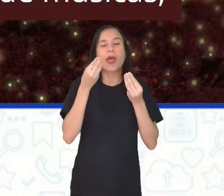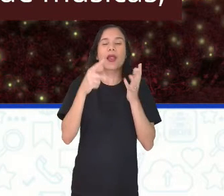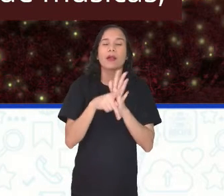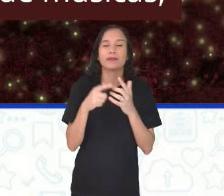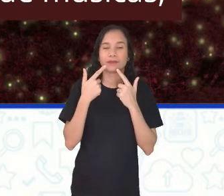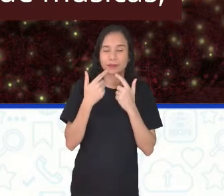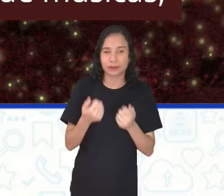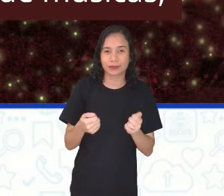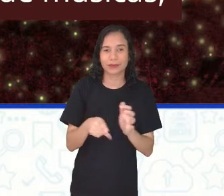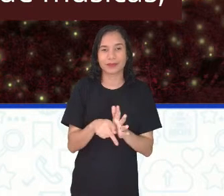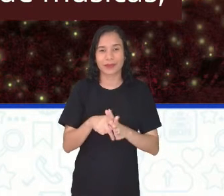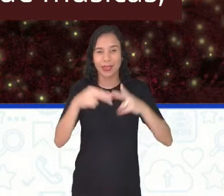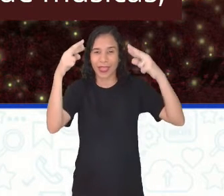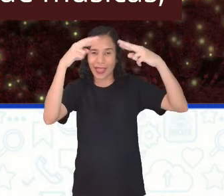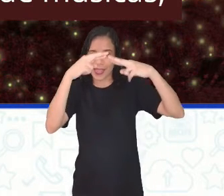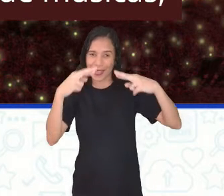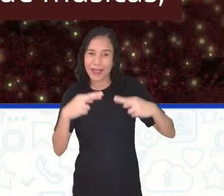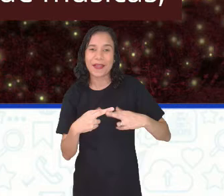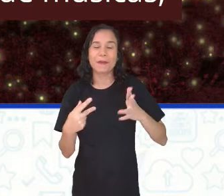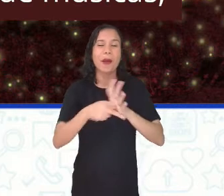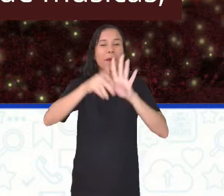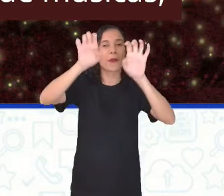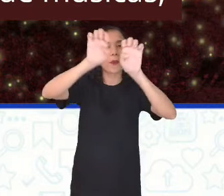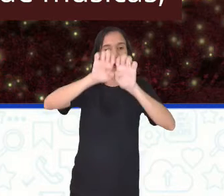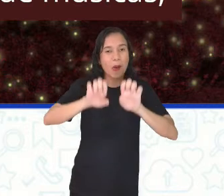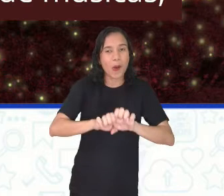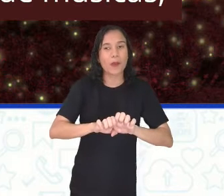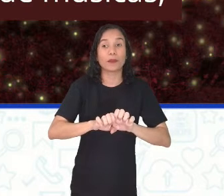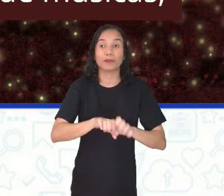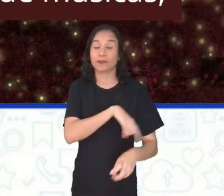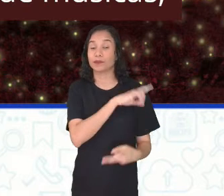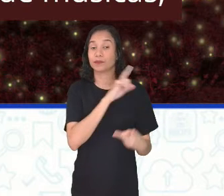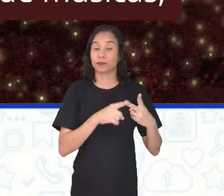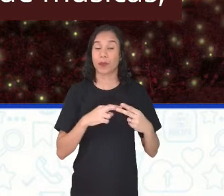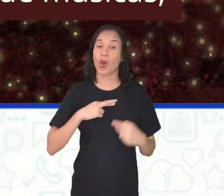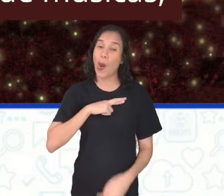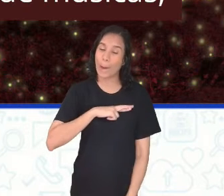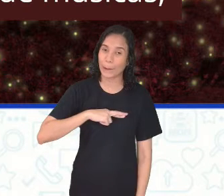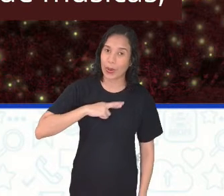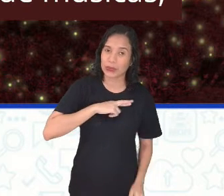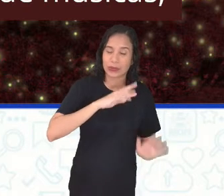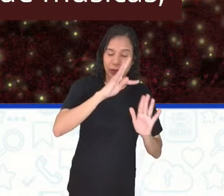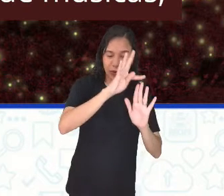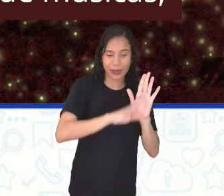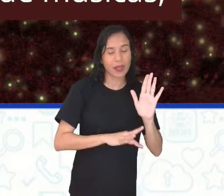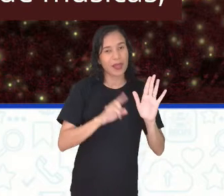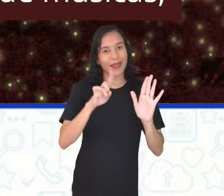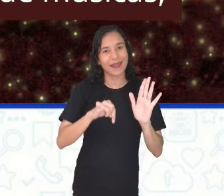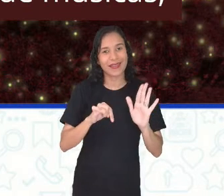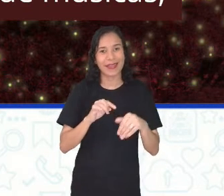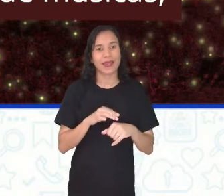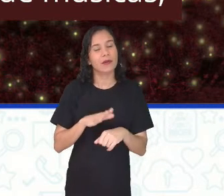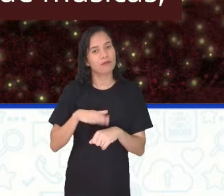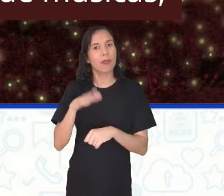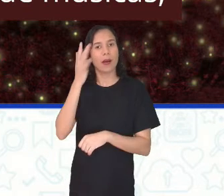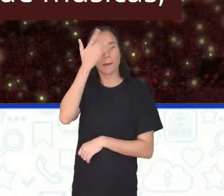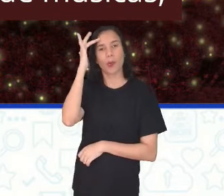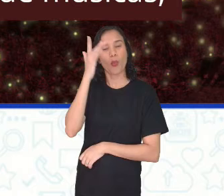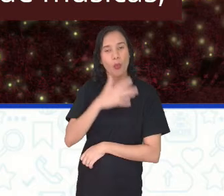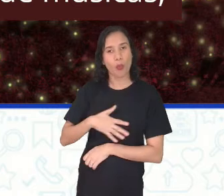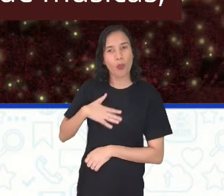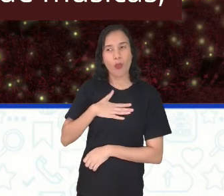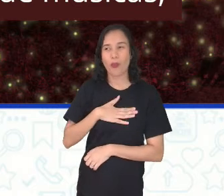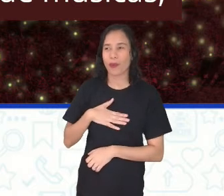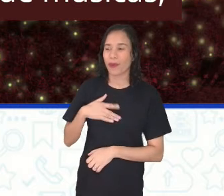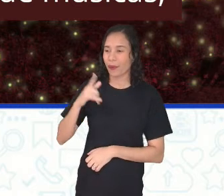linguagem, rima, né? Você tem uma estrutura, etc. A gente tem os romances, que são os preferidos da maioria,